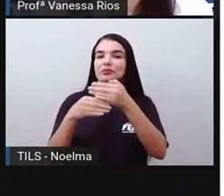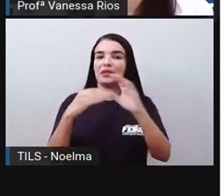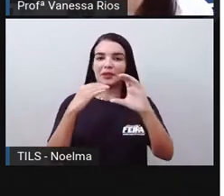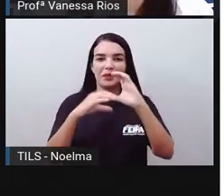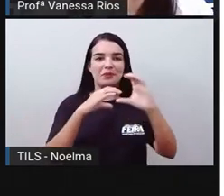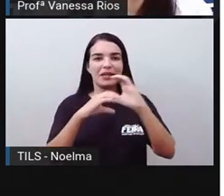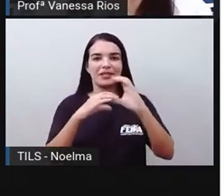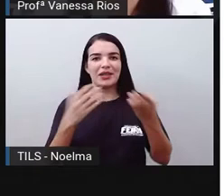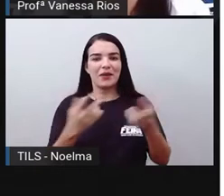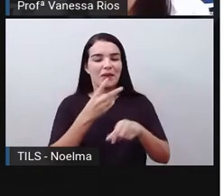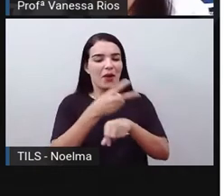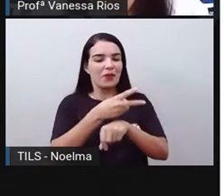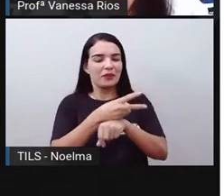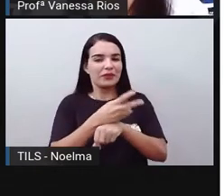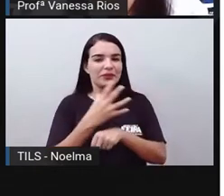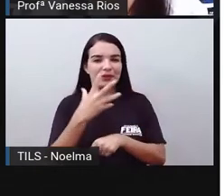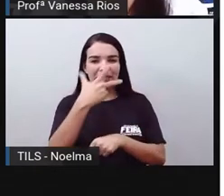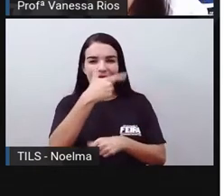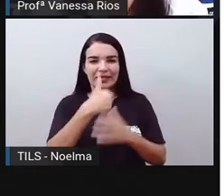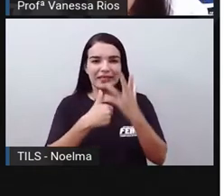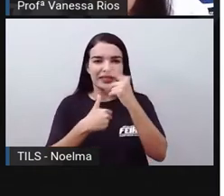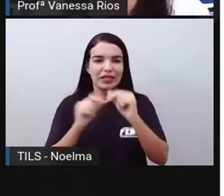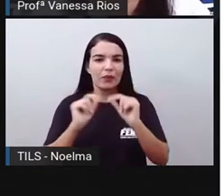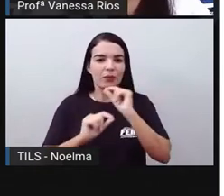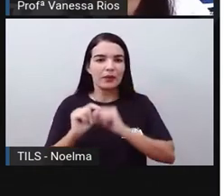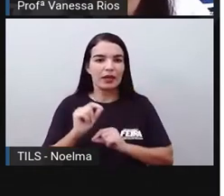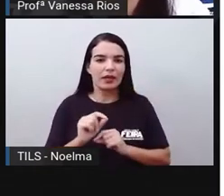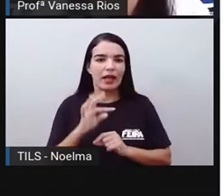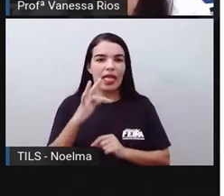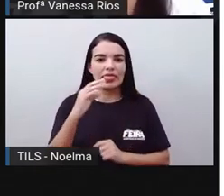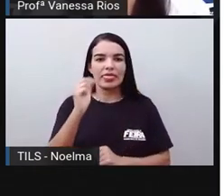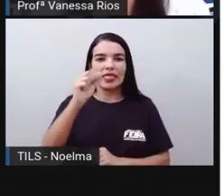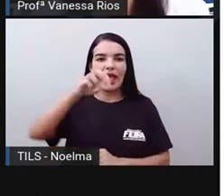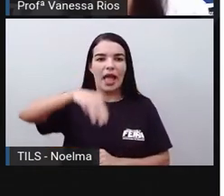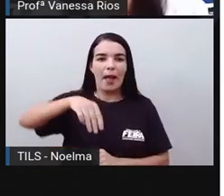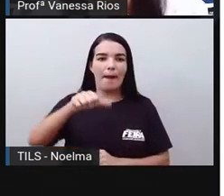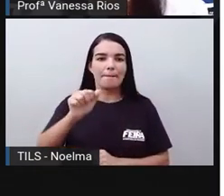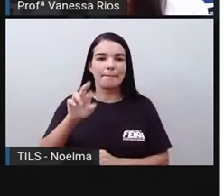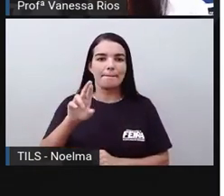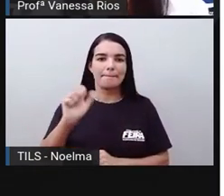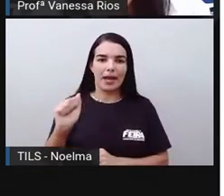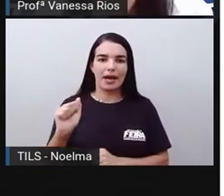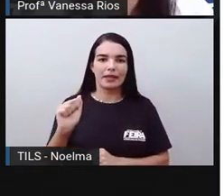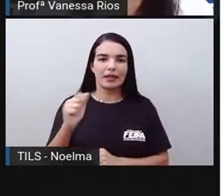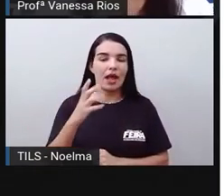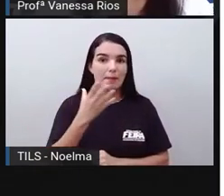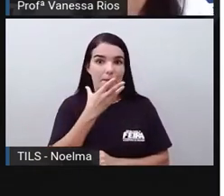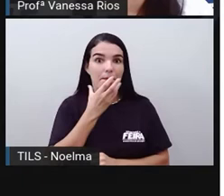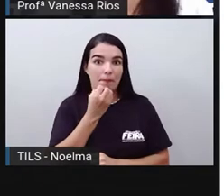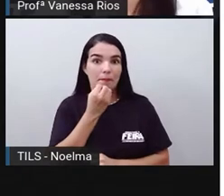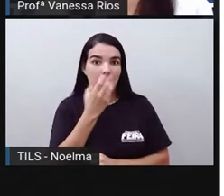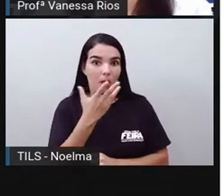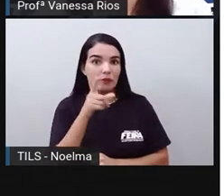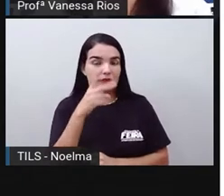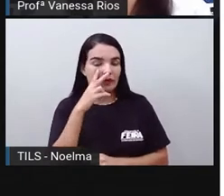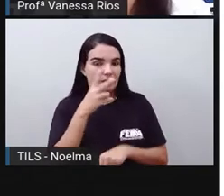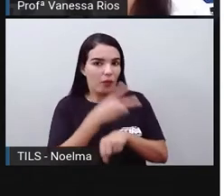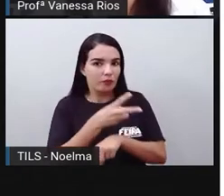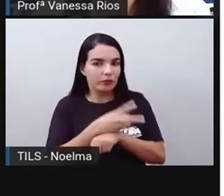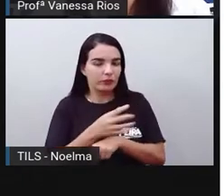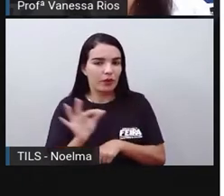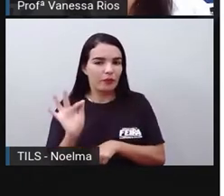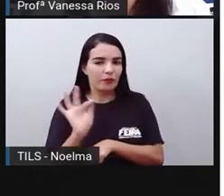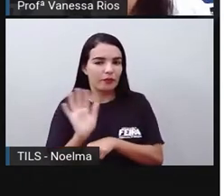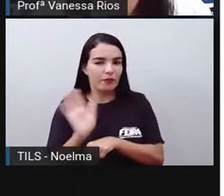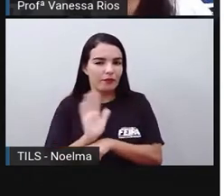vai assistir a esse vídeo que chama aí, ó, Tamara, viu? É um curta-metragem muito interessante e é para que vocês